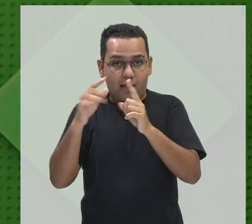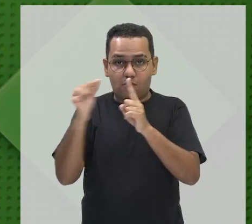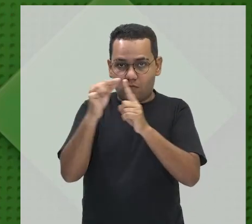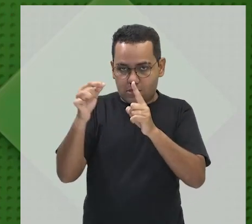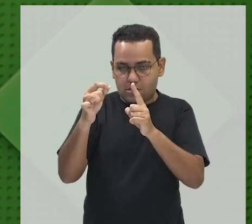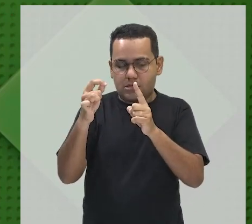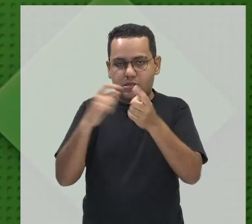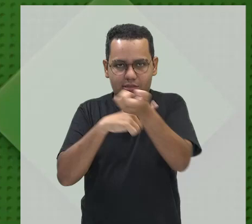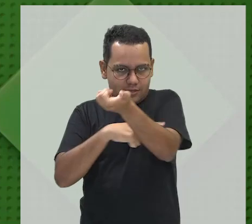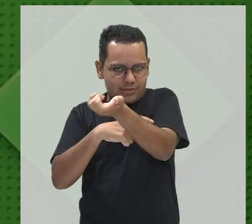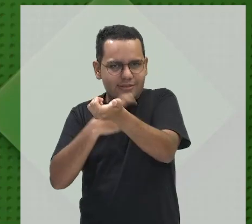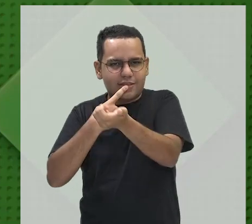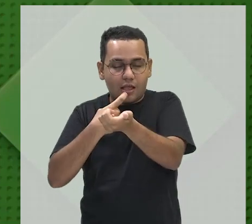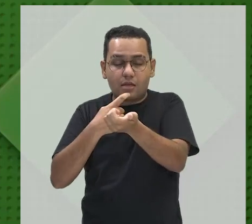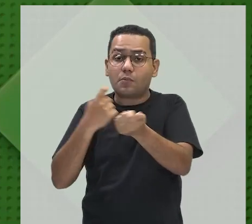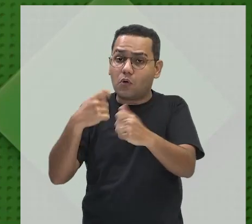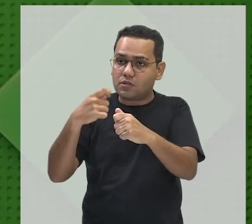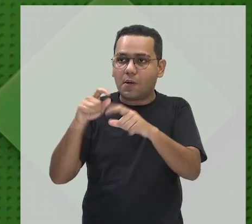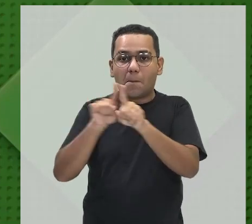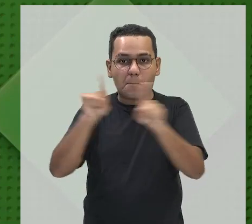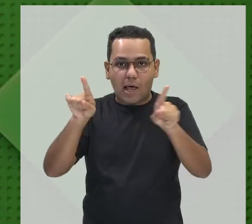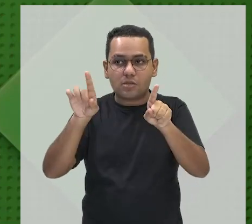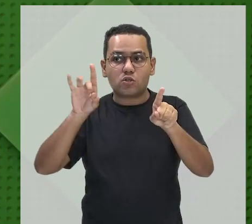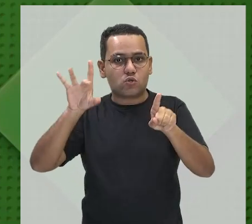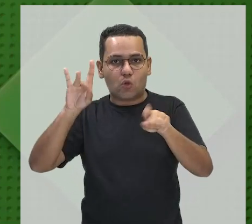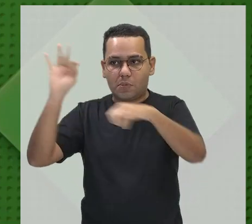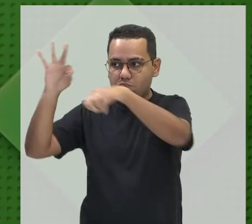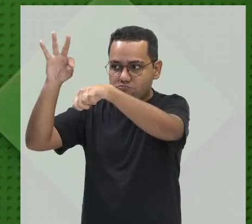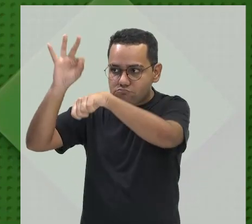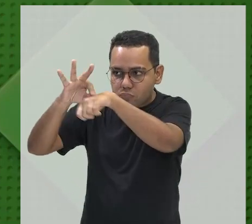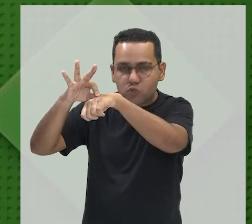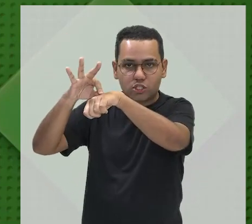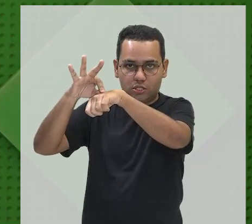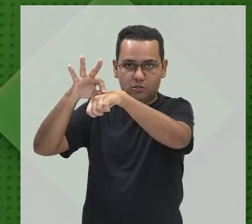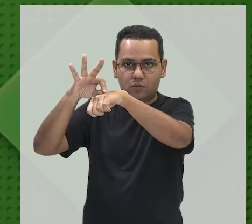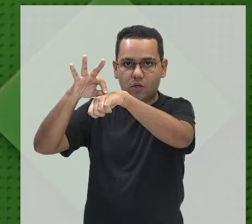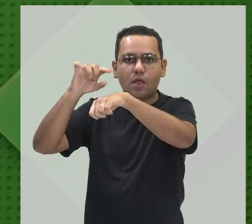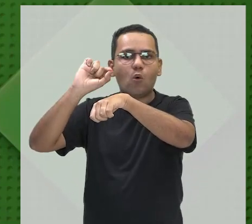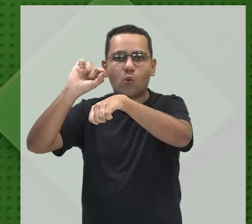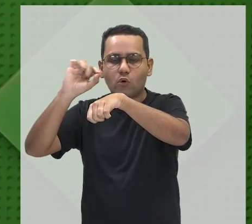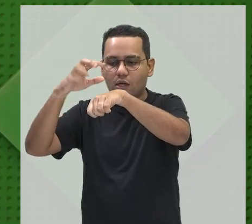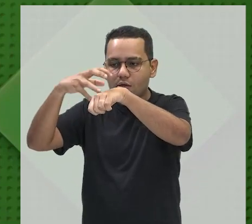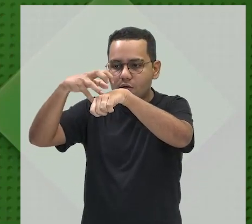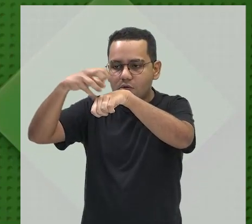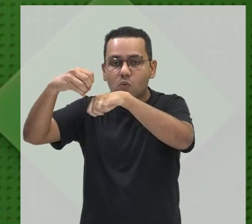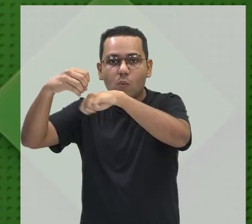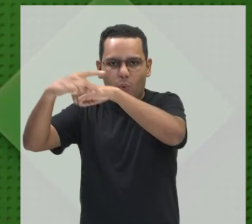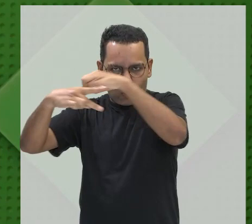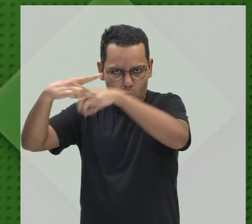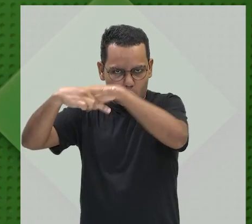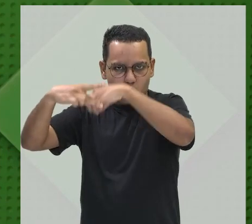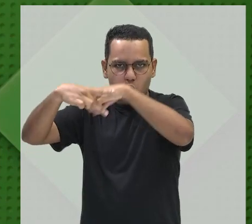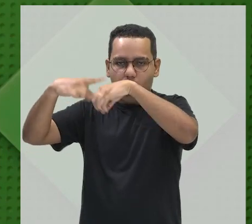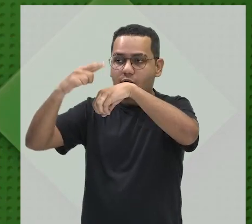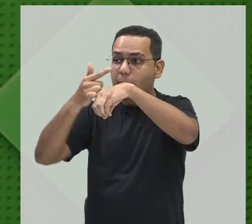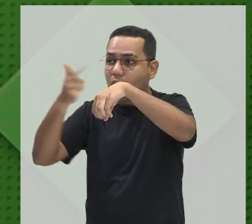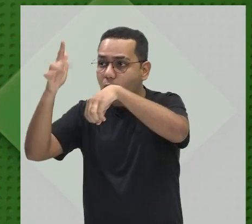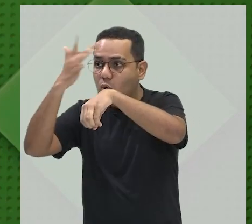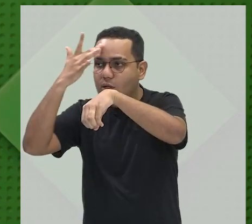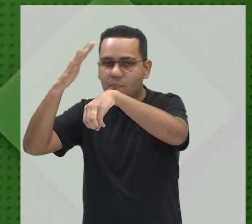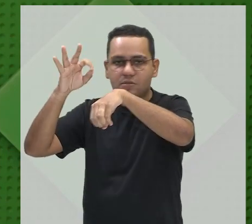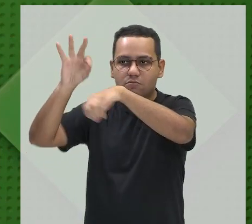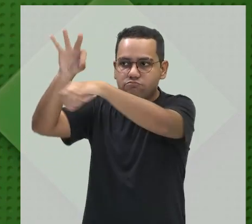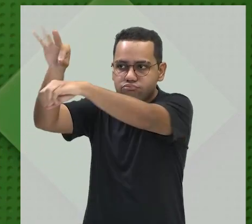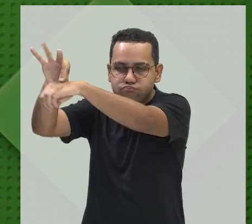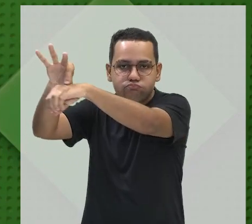né? Somente o mosquito que picou uma pessoa contaminada, ele adquire ali aquele protozoário e aí ele vai passar para uma